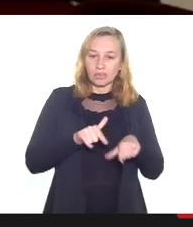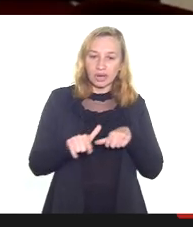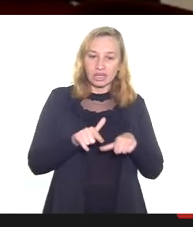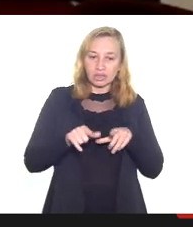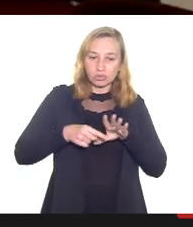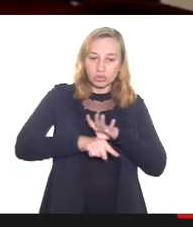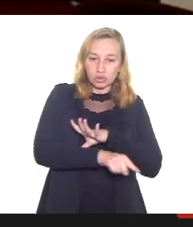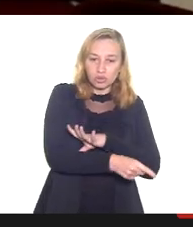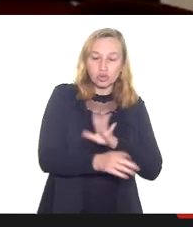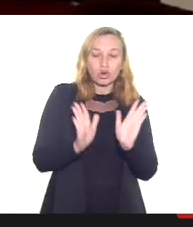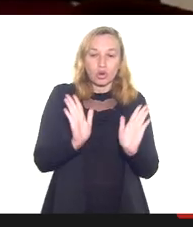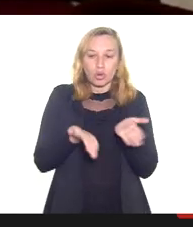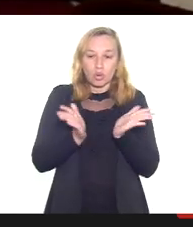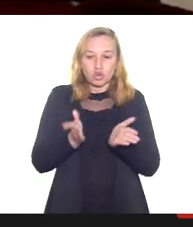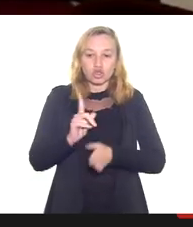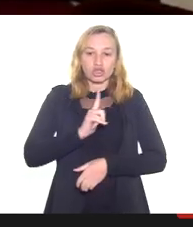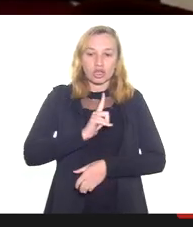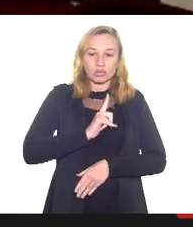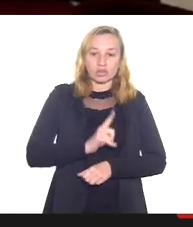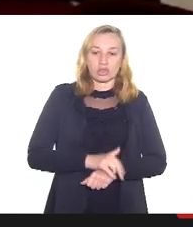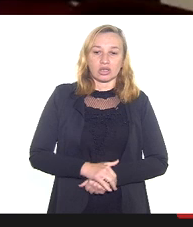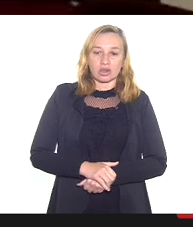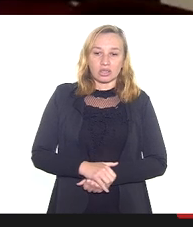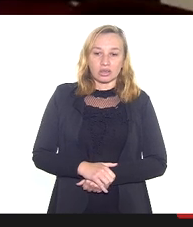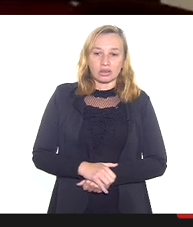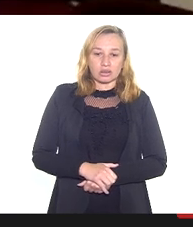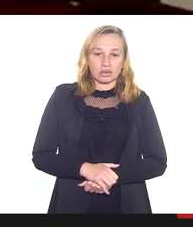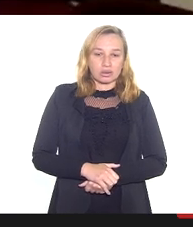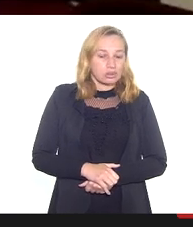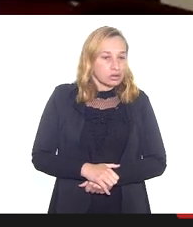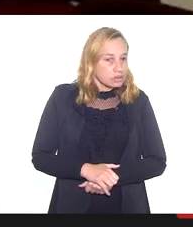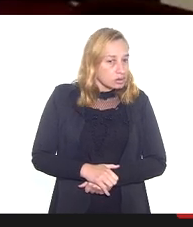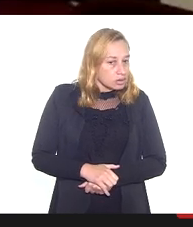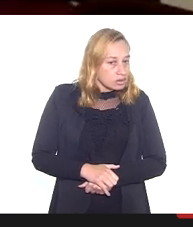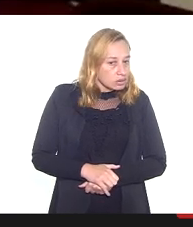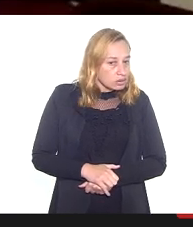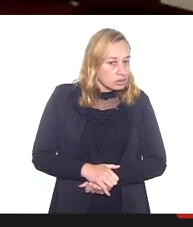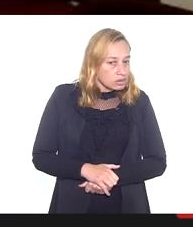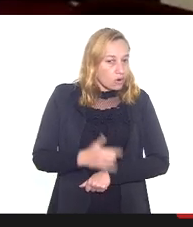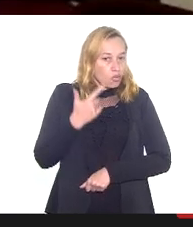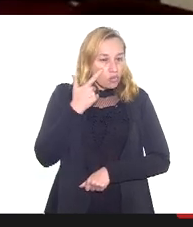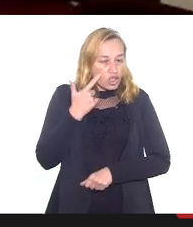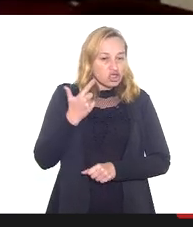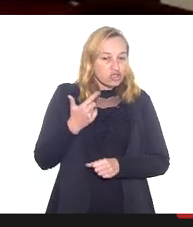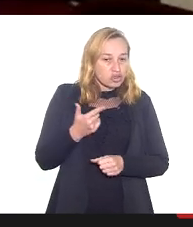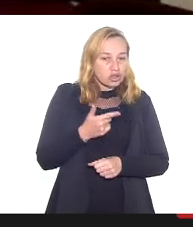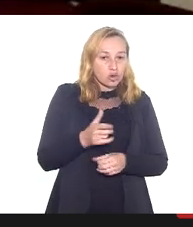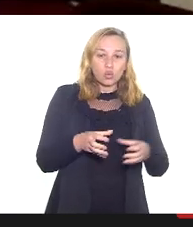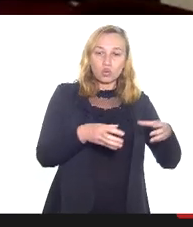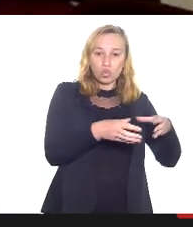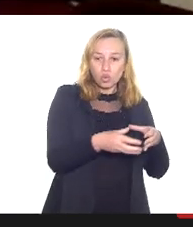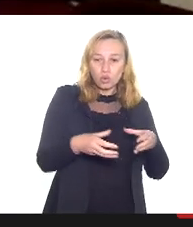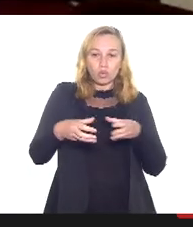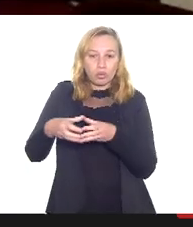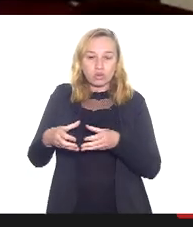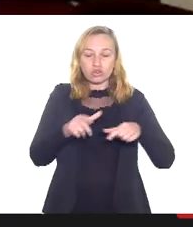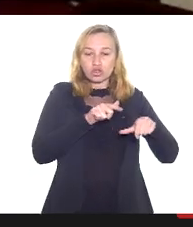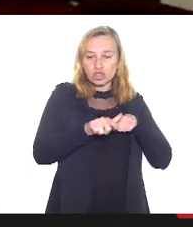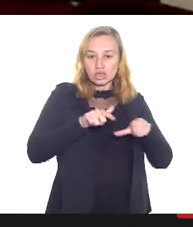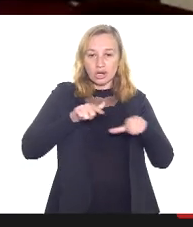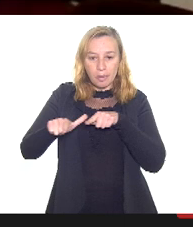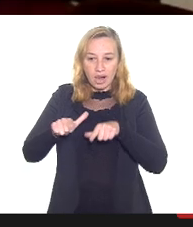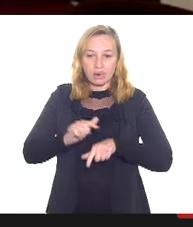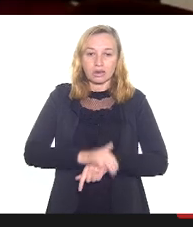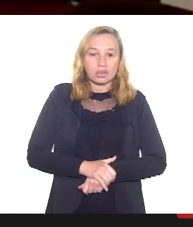intenso. Hoje, nós temos, deixa eu contar aqui direitinho, de grupos de trabalho, né?